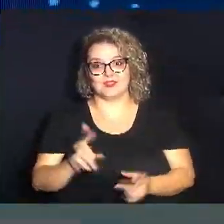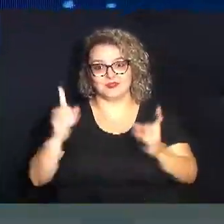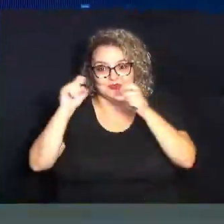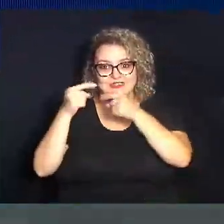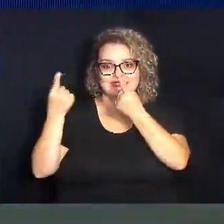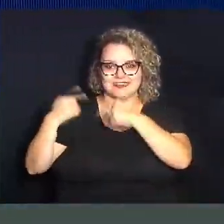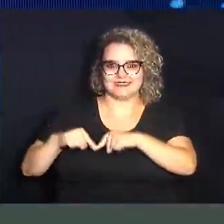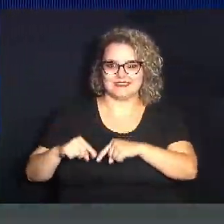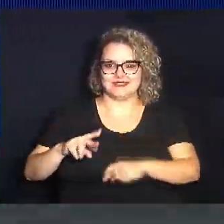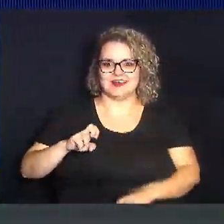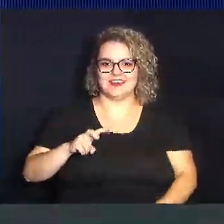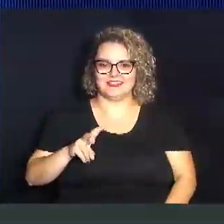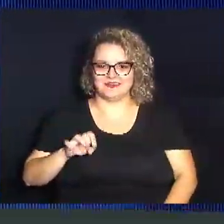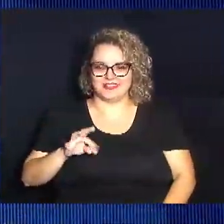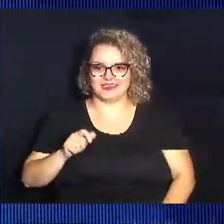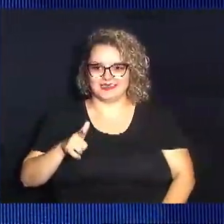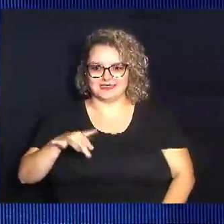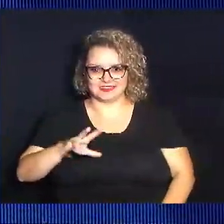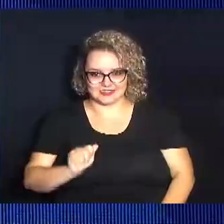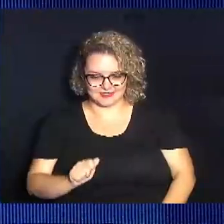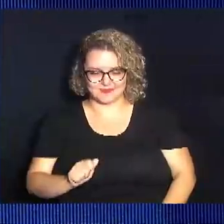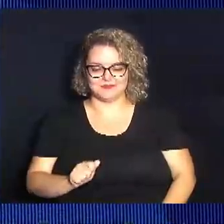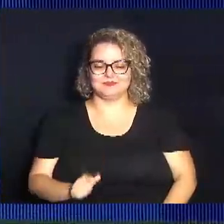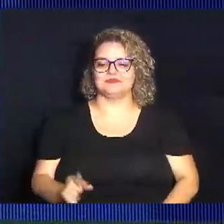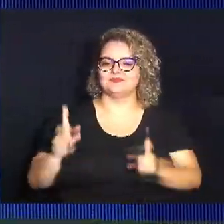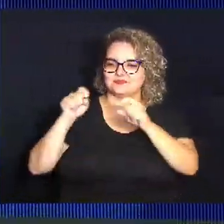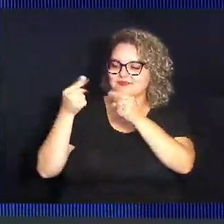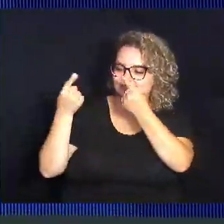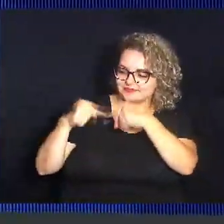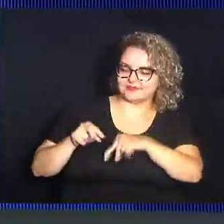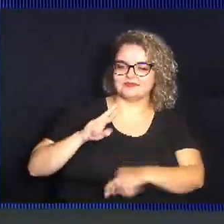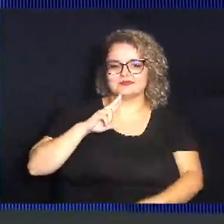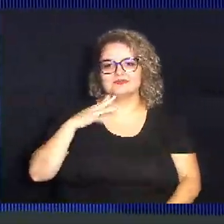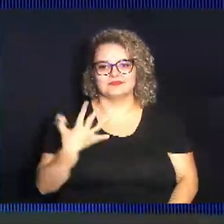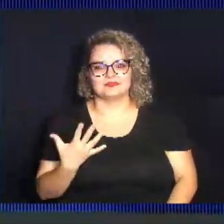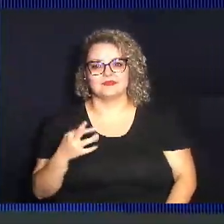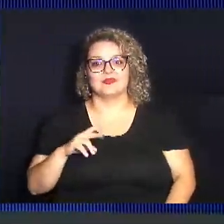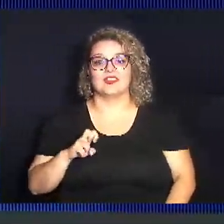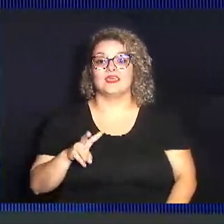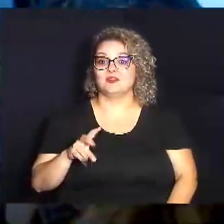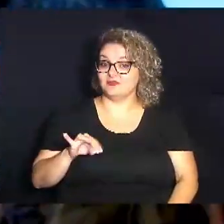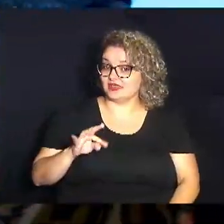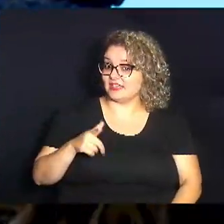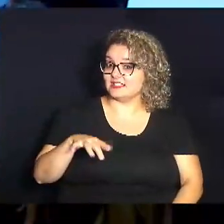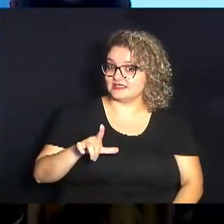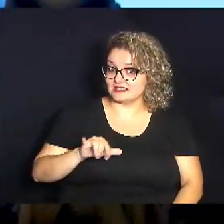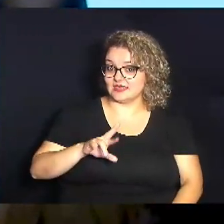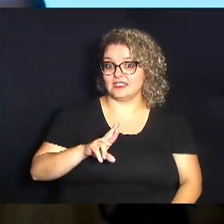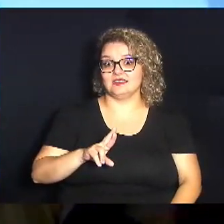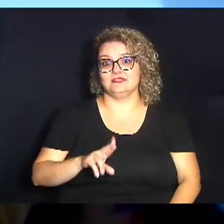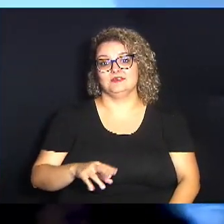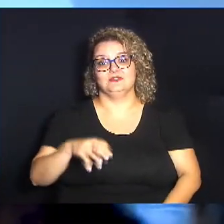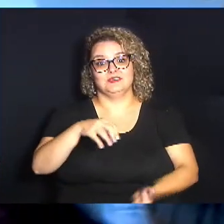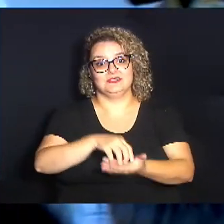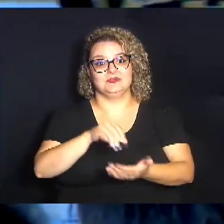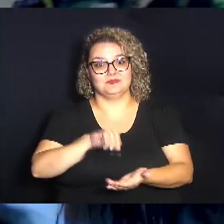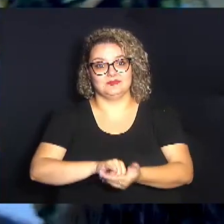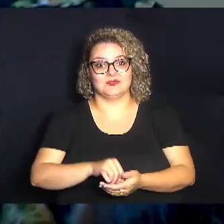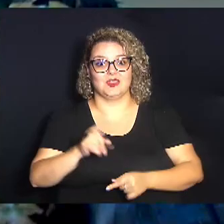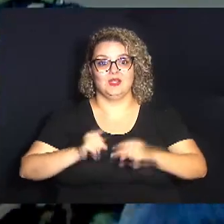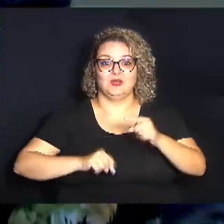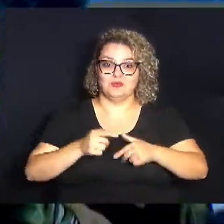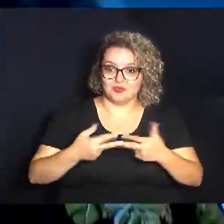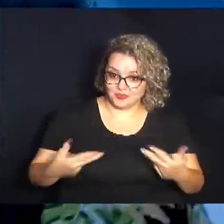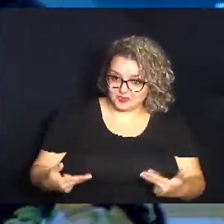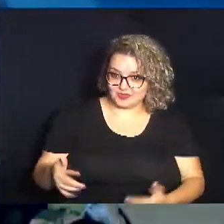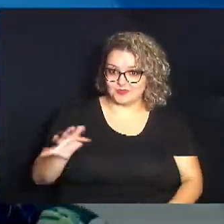uma revitalização. Sobre os desafios e soluções para revitalizar o centro da cidade. Na categoria Produto Universitário,